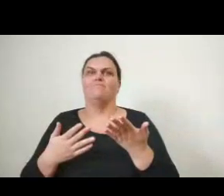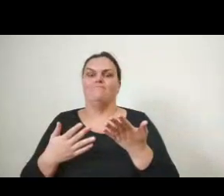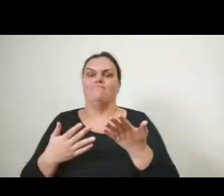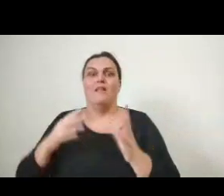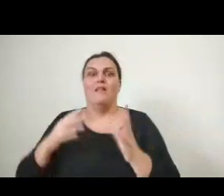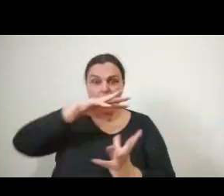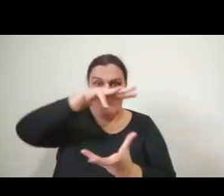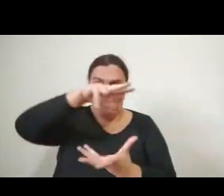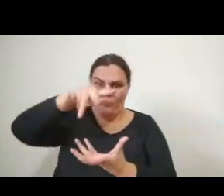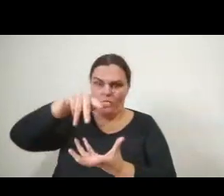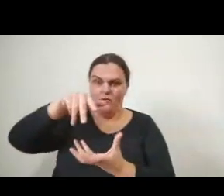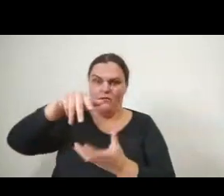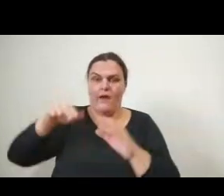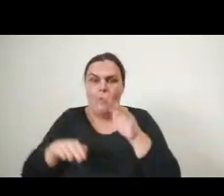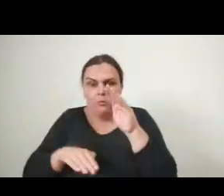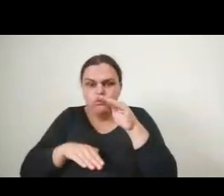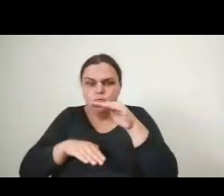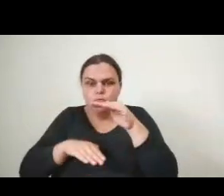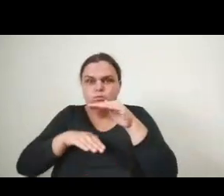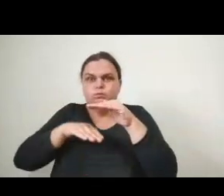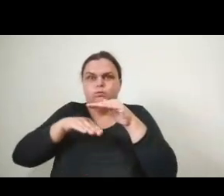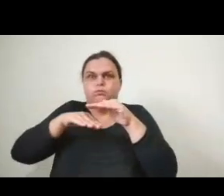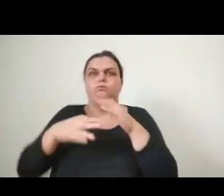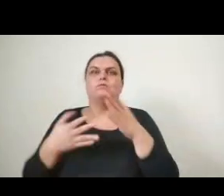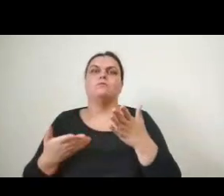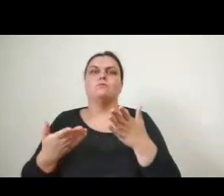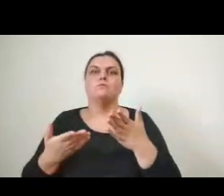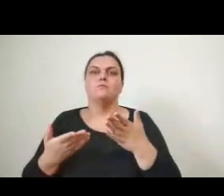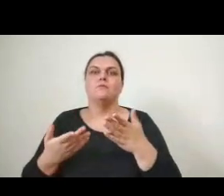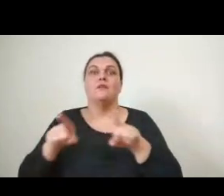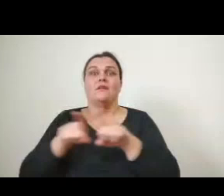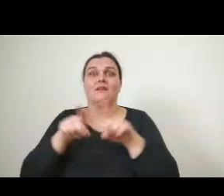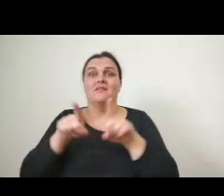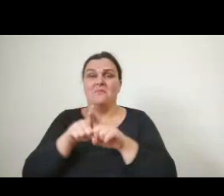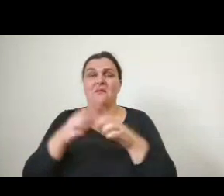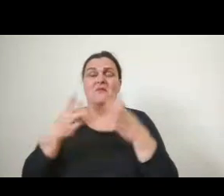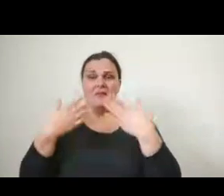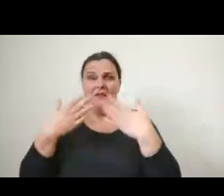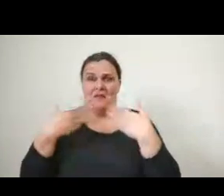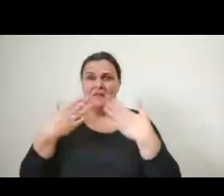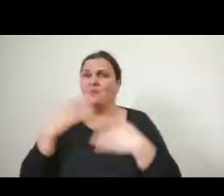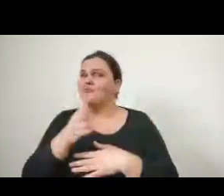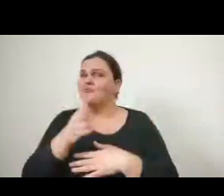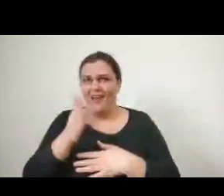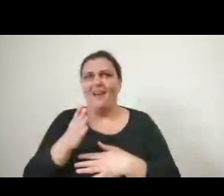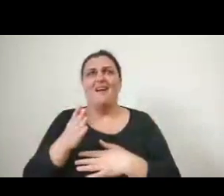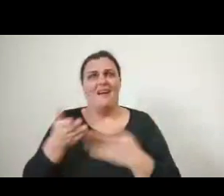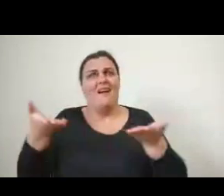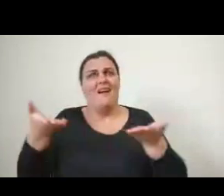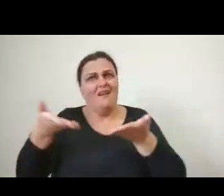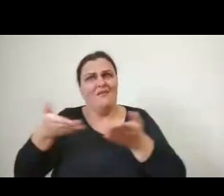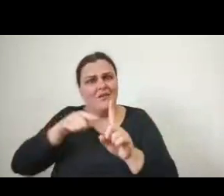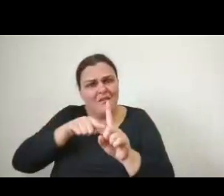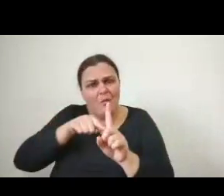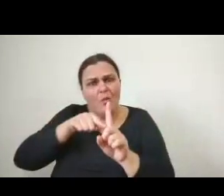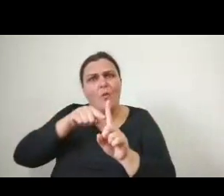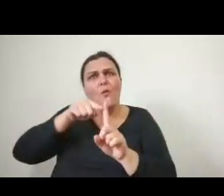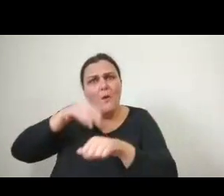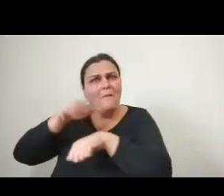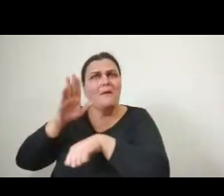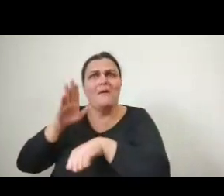de 1,5 graus Celsius acima do que seria, né, o esperado, acima do que seria, né, o normal.